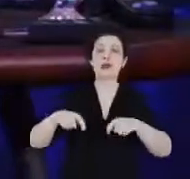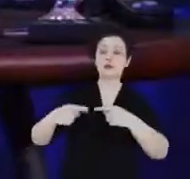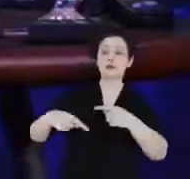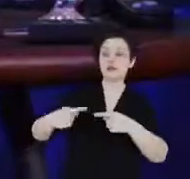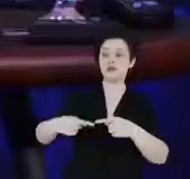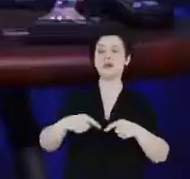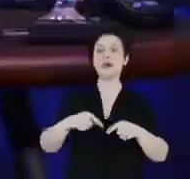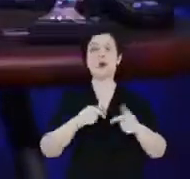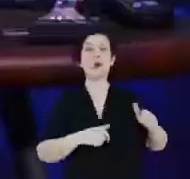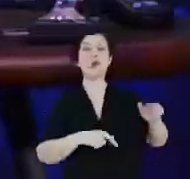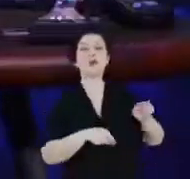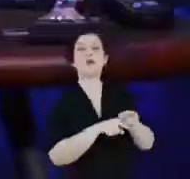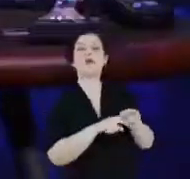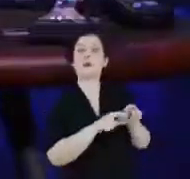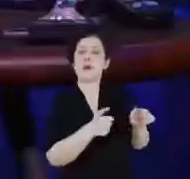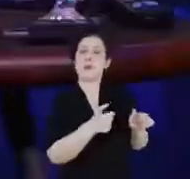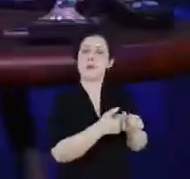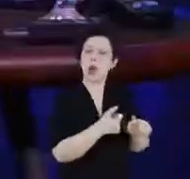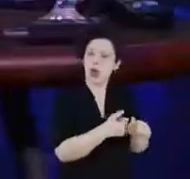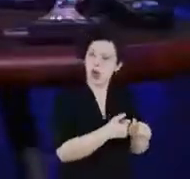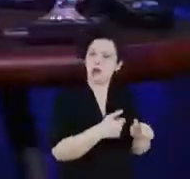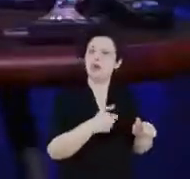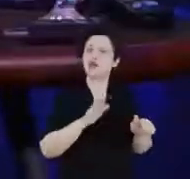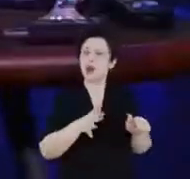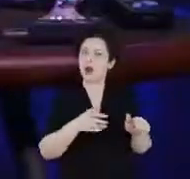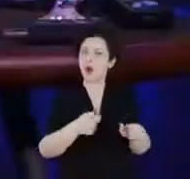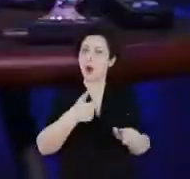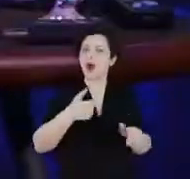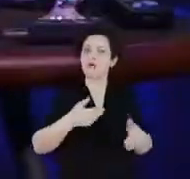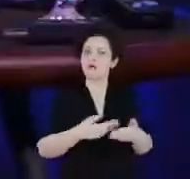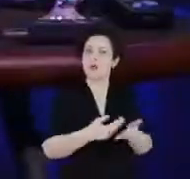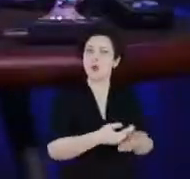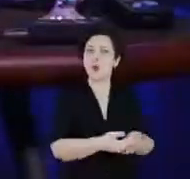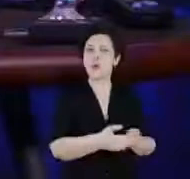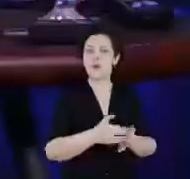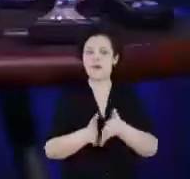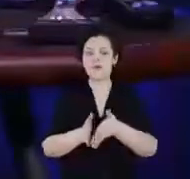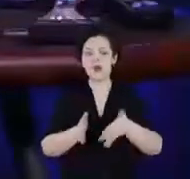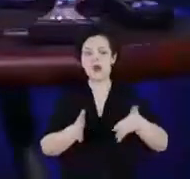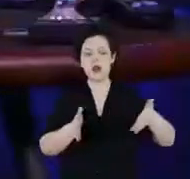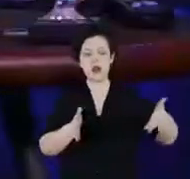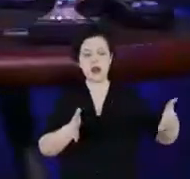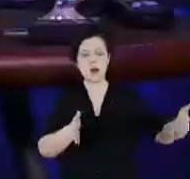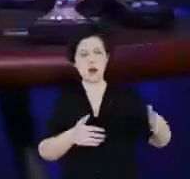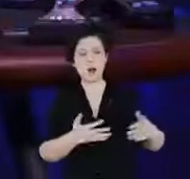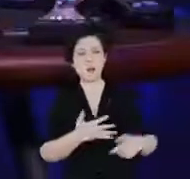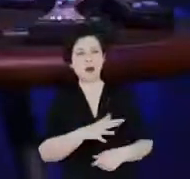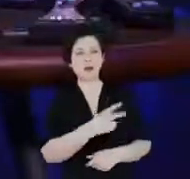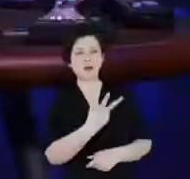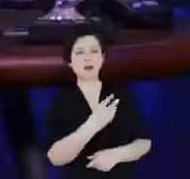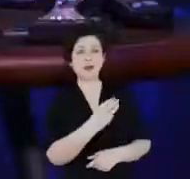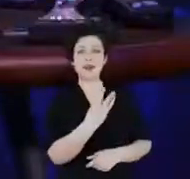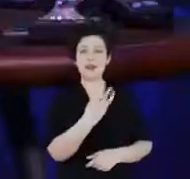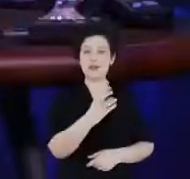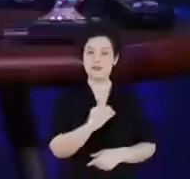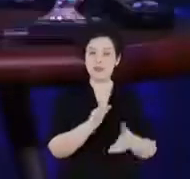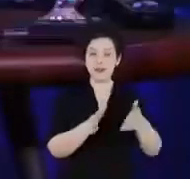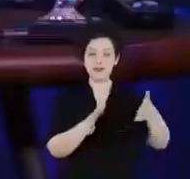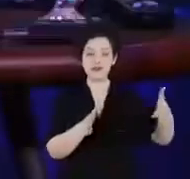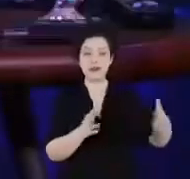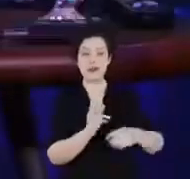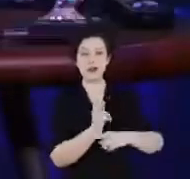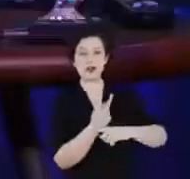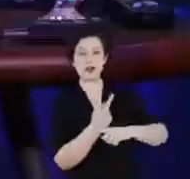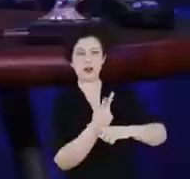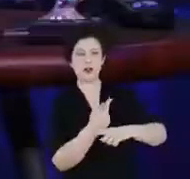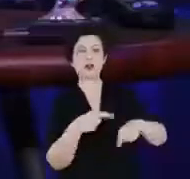próximas. E, numa perspectiva um pouquinho mais de longo prazo, que estamos falando ali em torno de 2030, o hidrogênio como